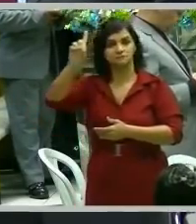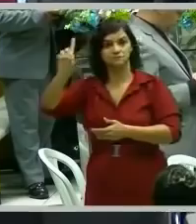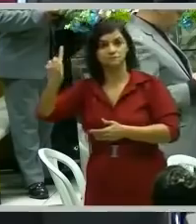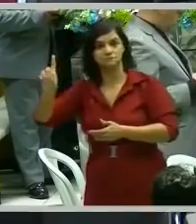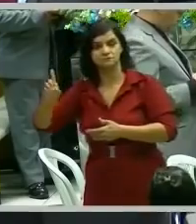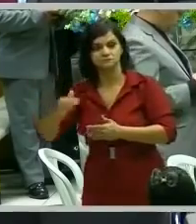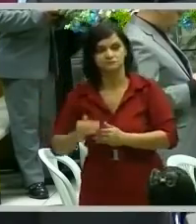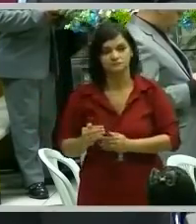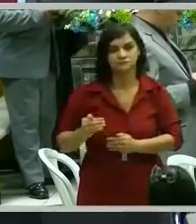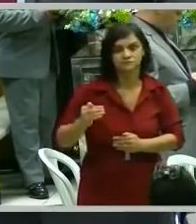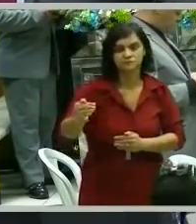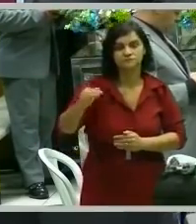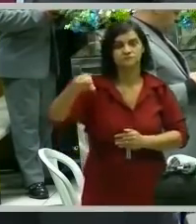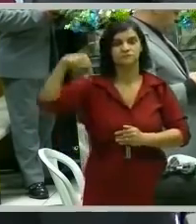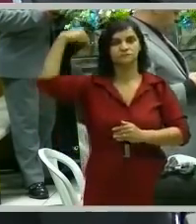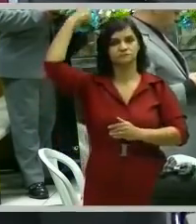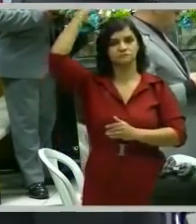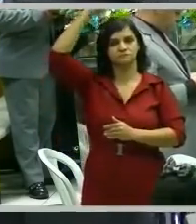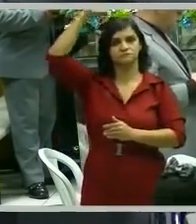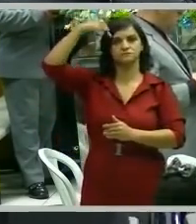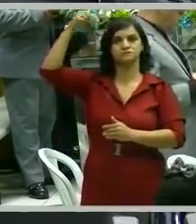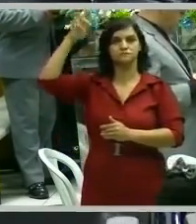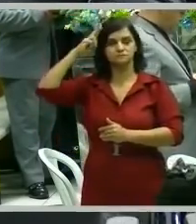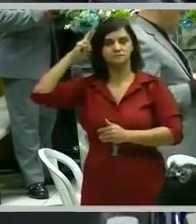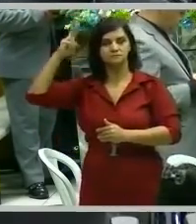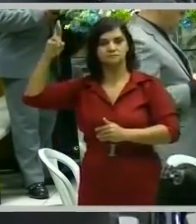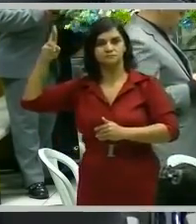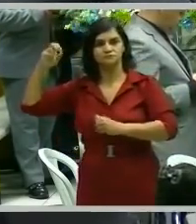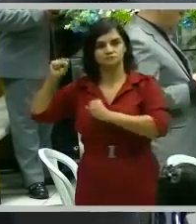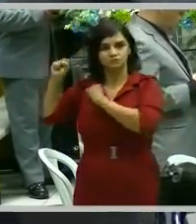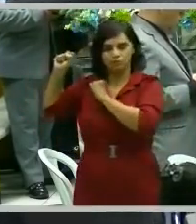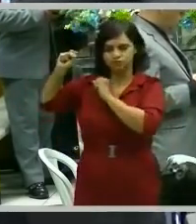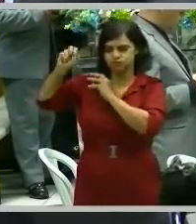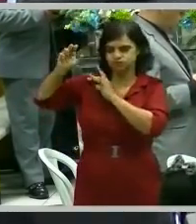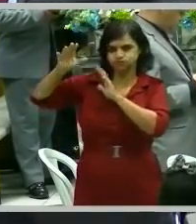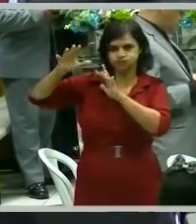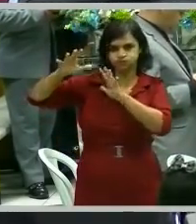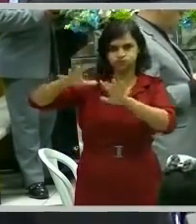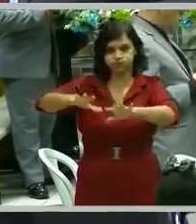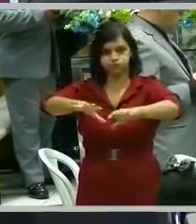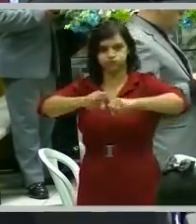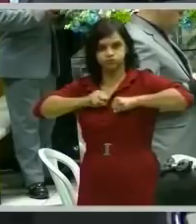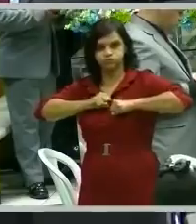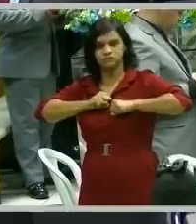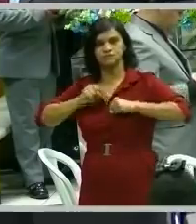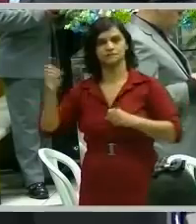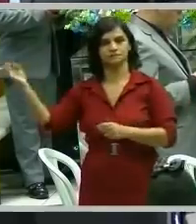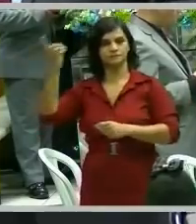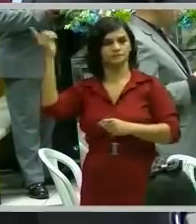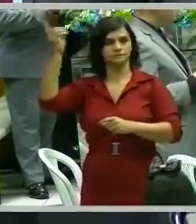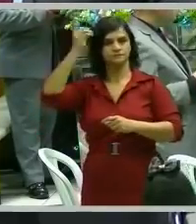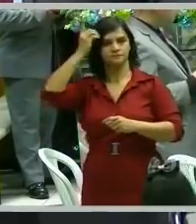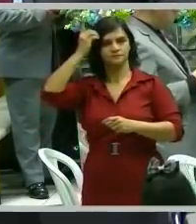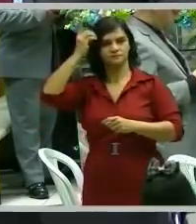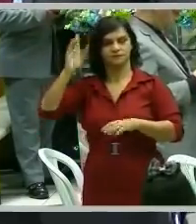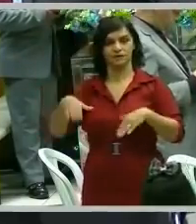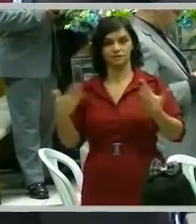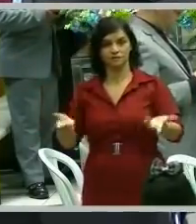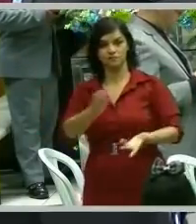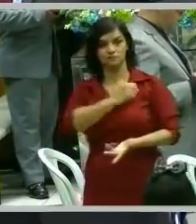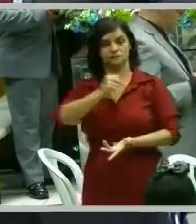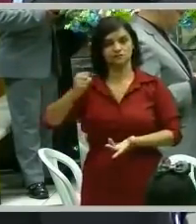em diante, o Espírito do Senhor se apoderou de Davi.